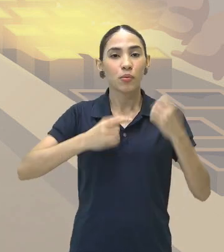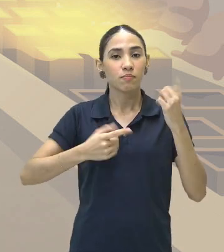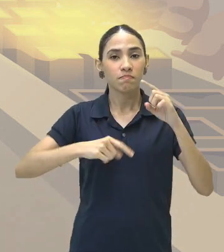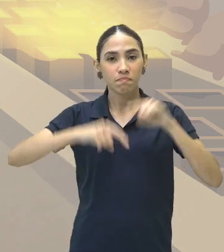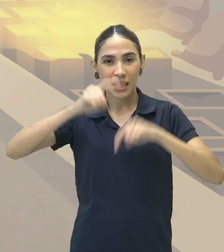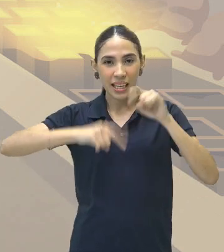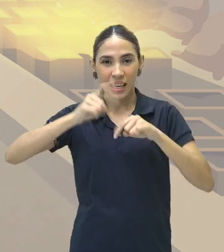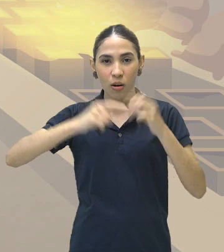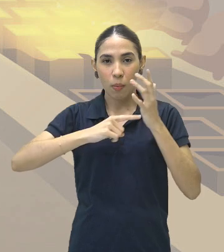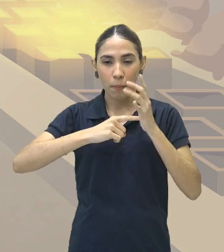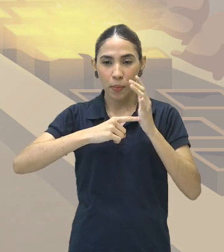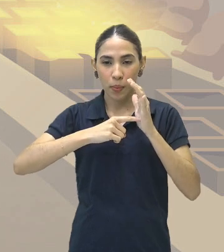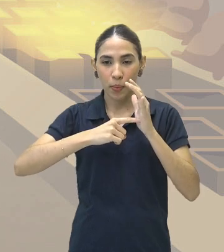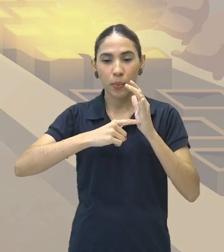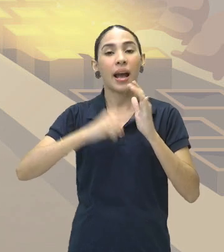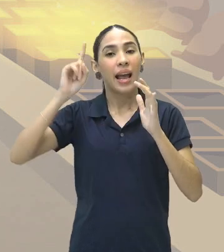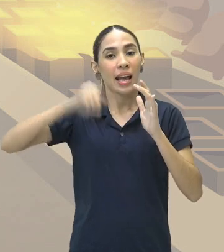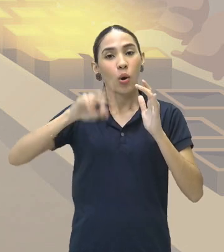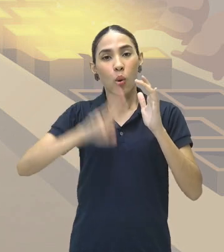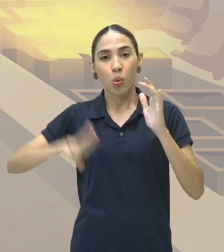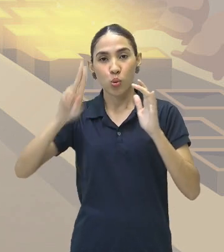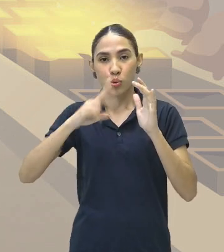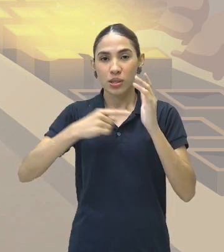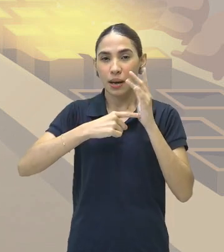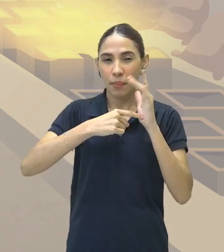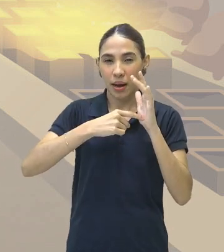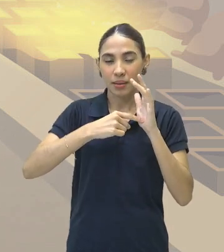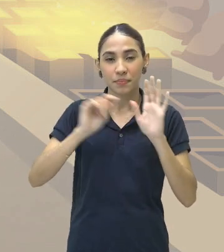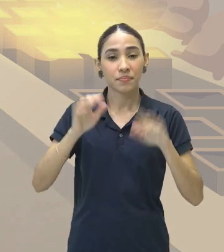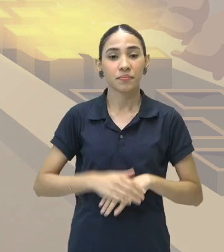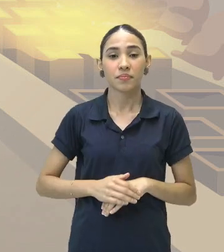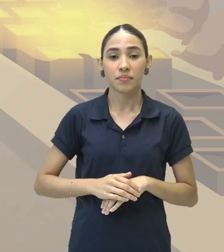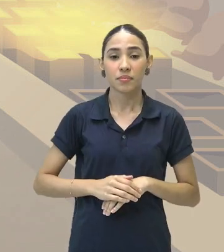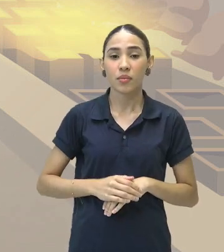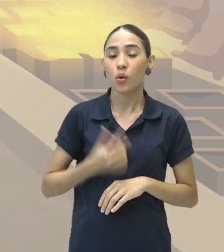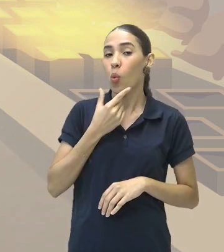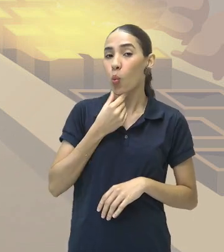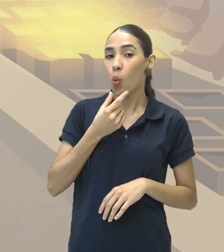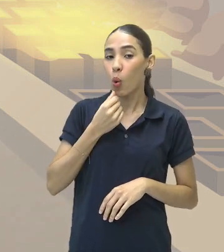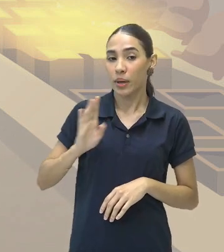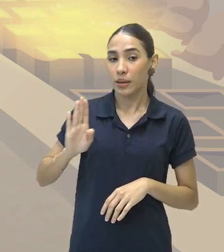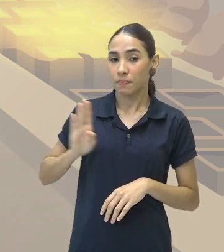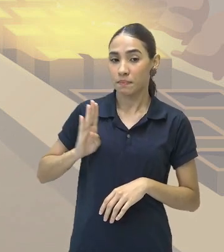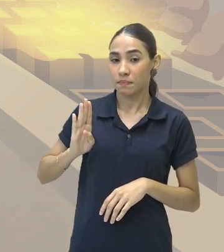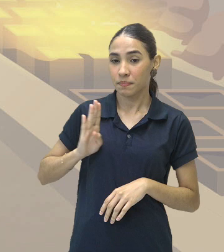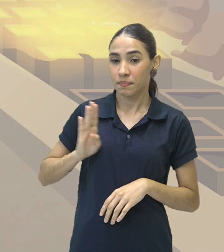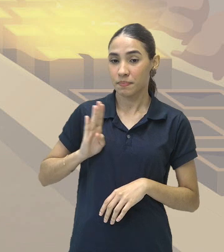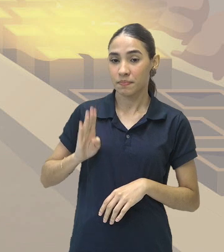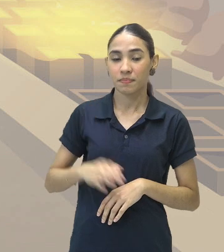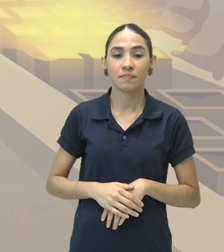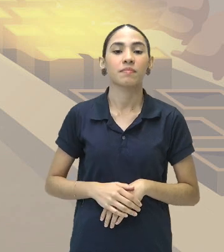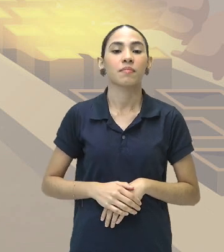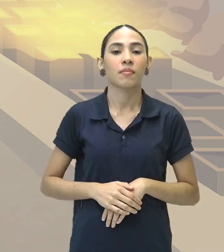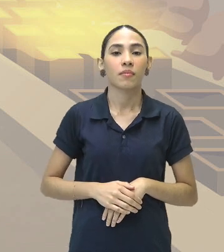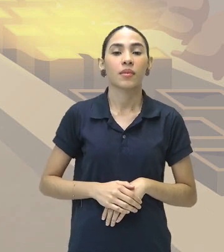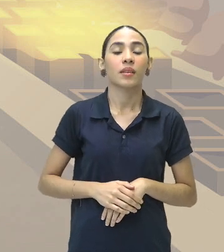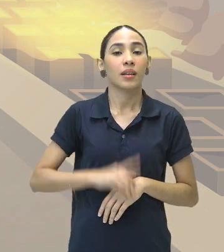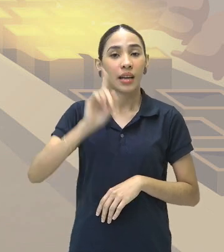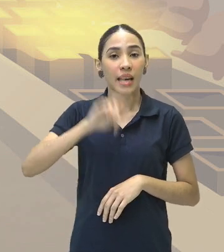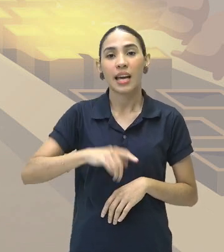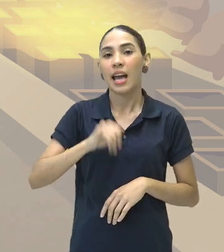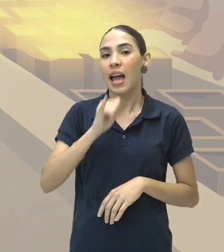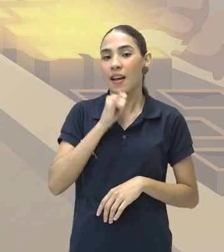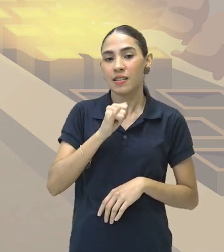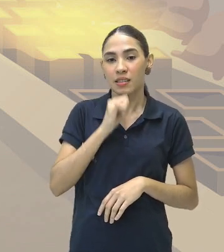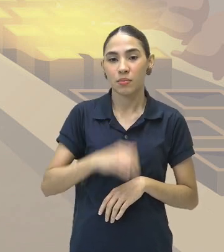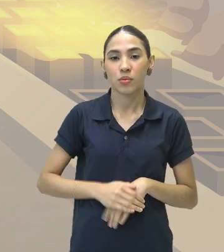de proletariado. Bom, o burguês, esse aqui ao meu lado, ele é o